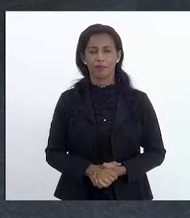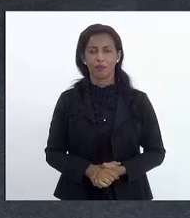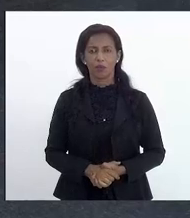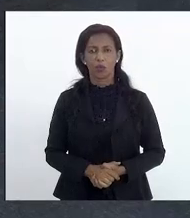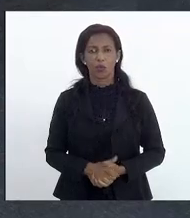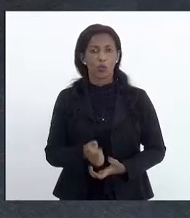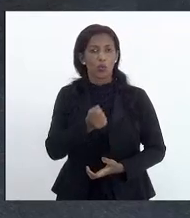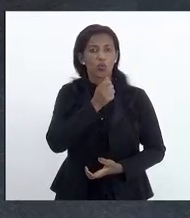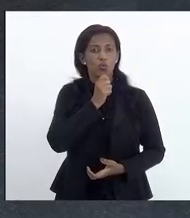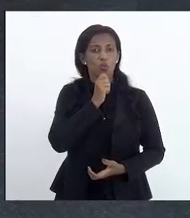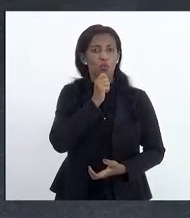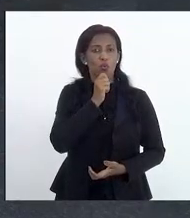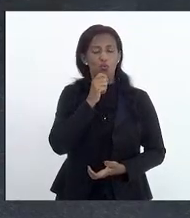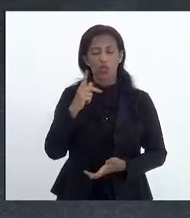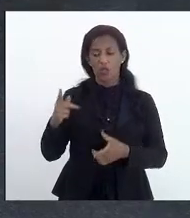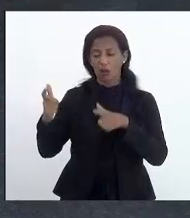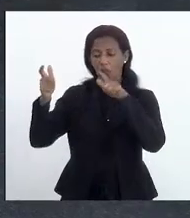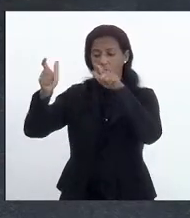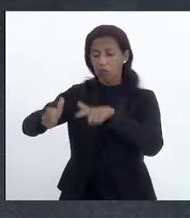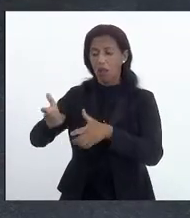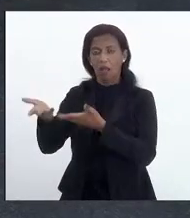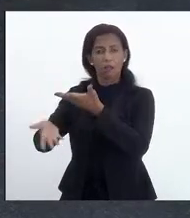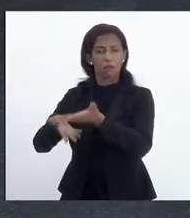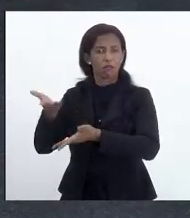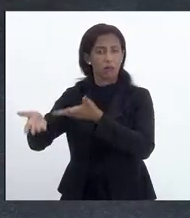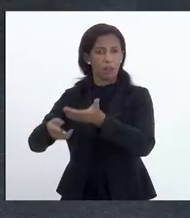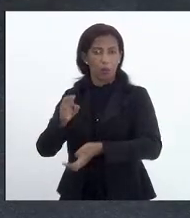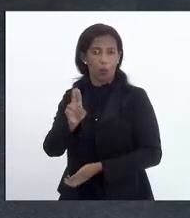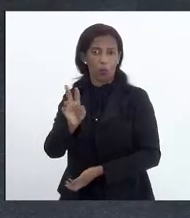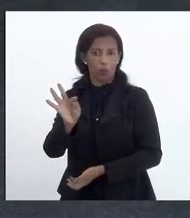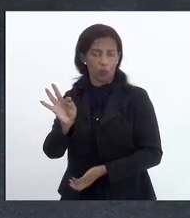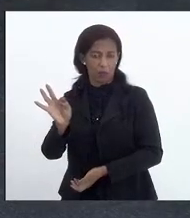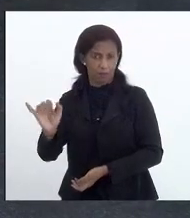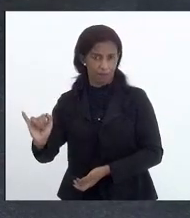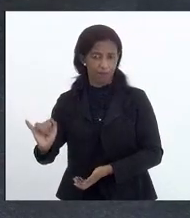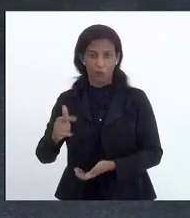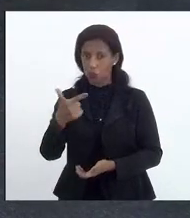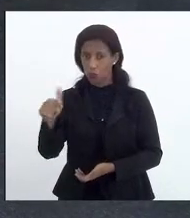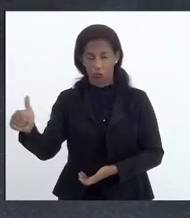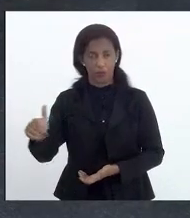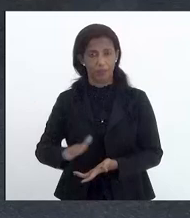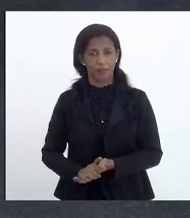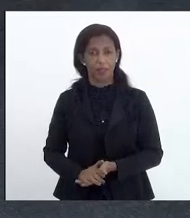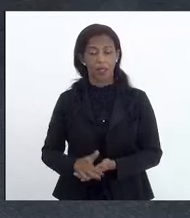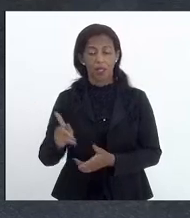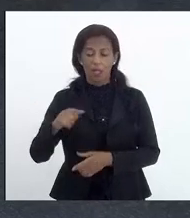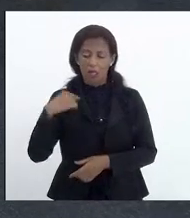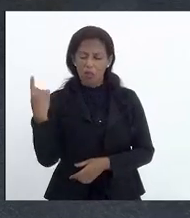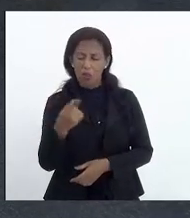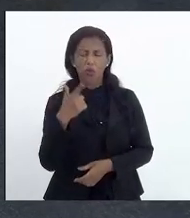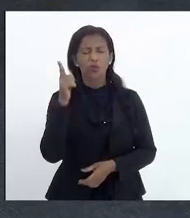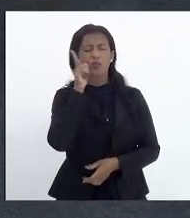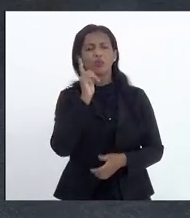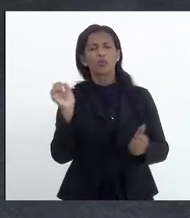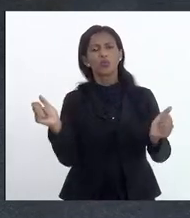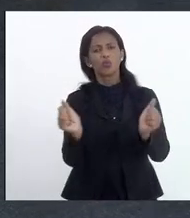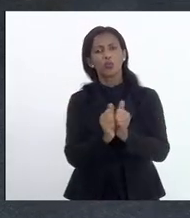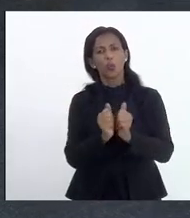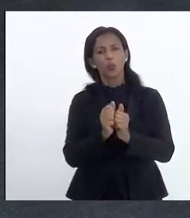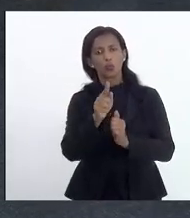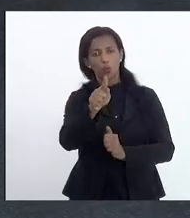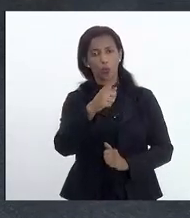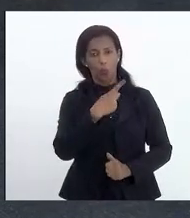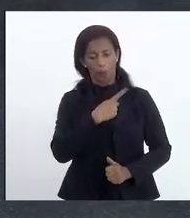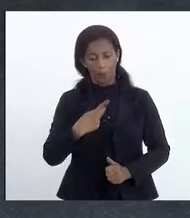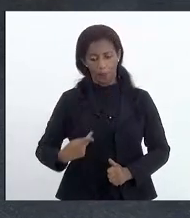unidades de tratamento intensivo. E, com isso, nós encaminhamos, a partir de uma construção feita com Vossa Excelência,